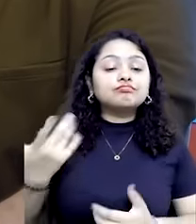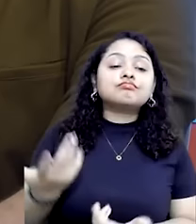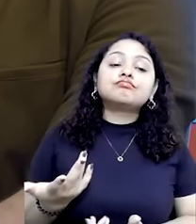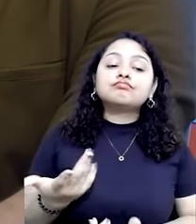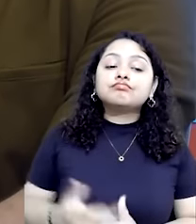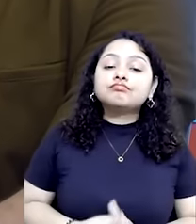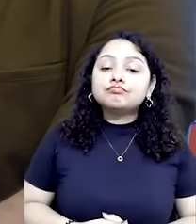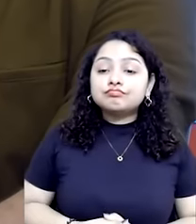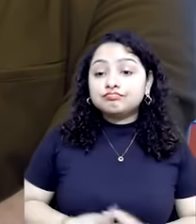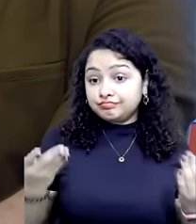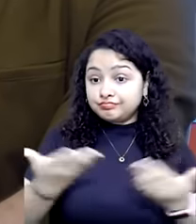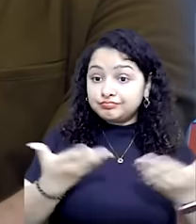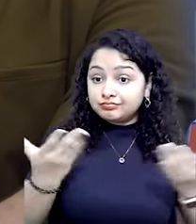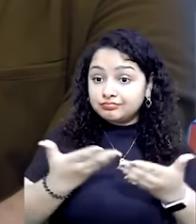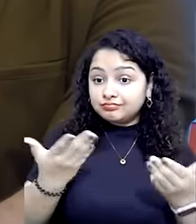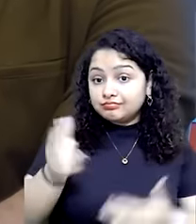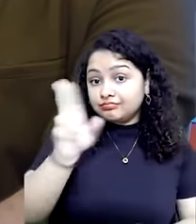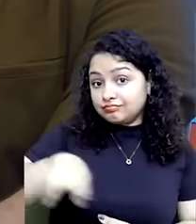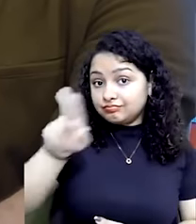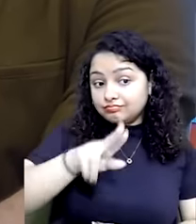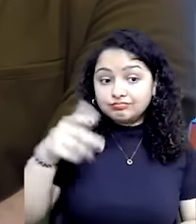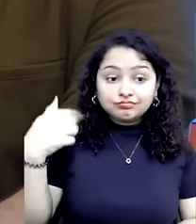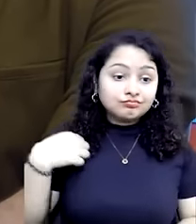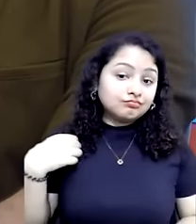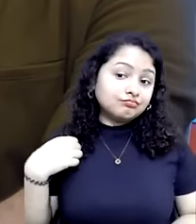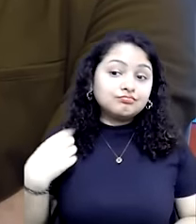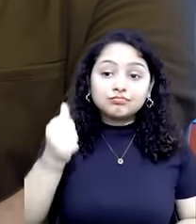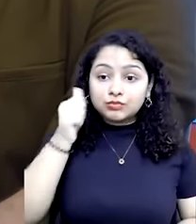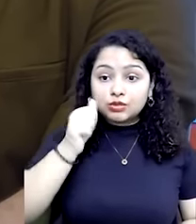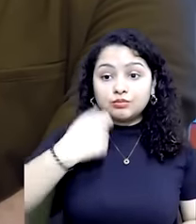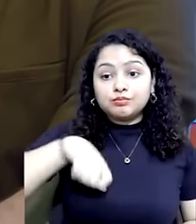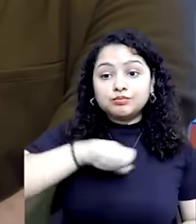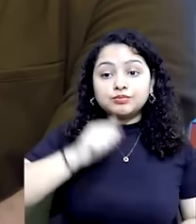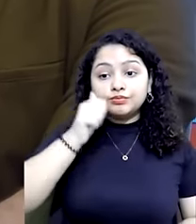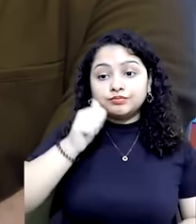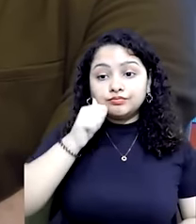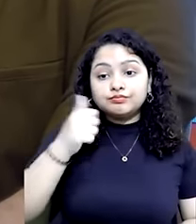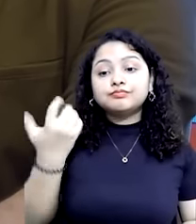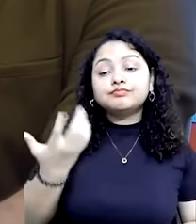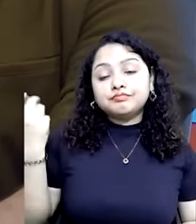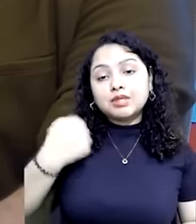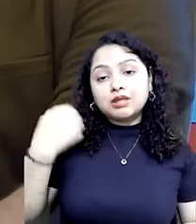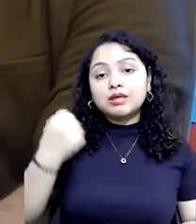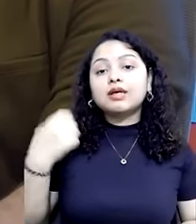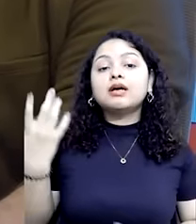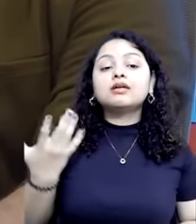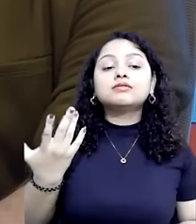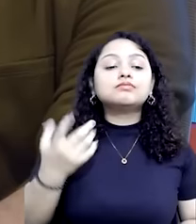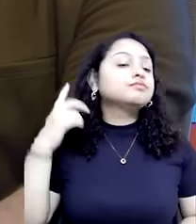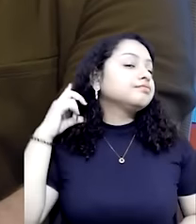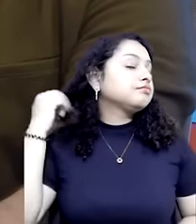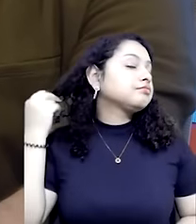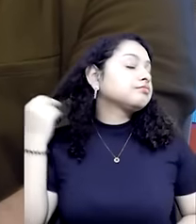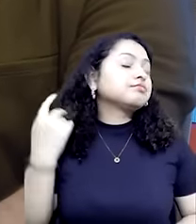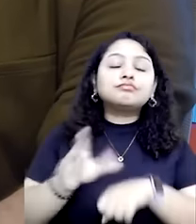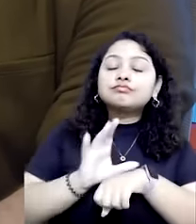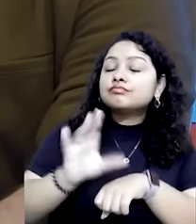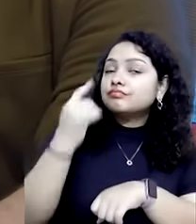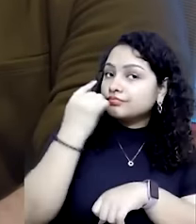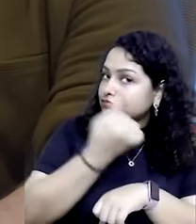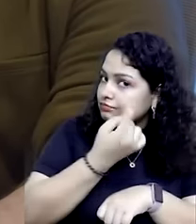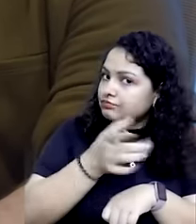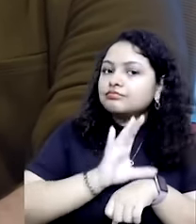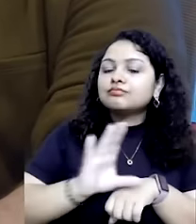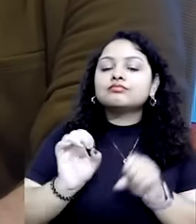eh Hoje eu estou usando Branco né Eu sou uma mulher estatura média eu tenho cabelos castanhos meus olhos também são